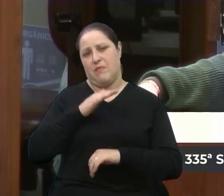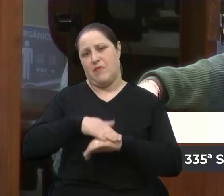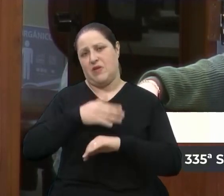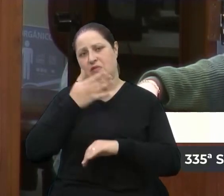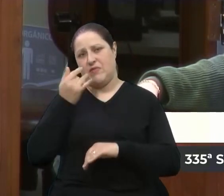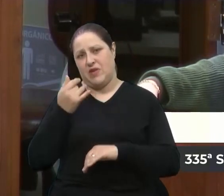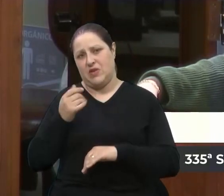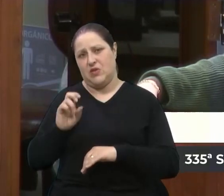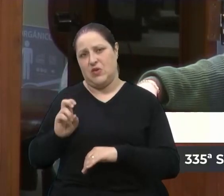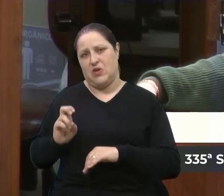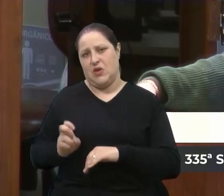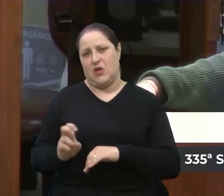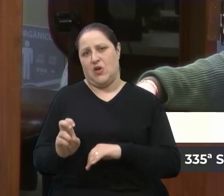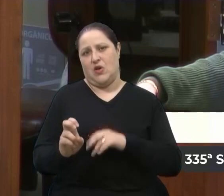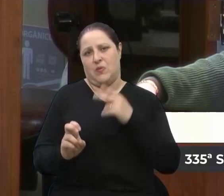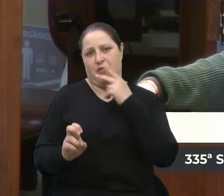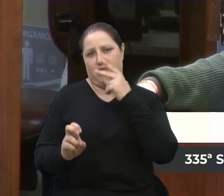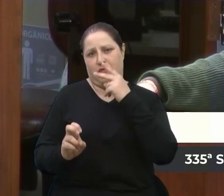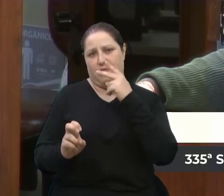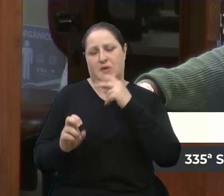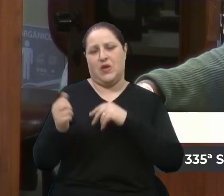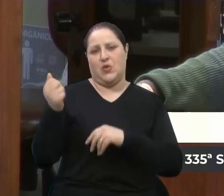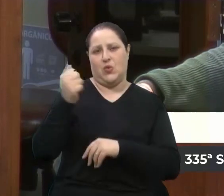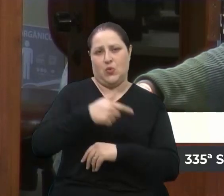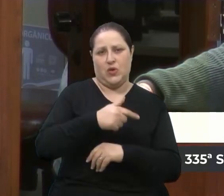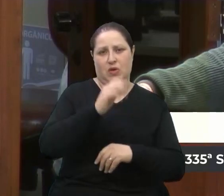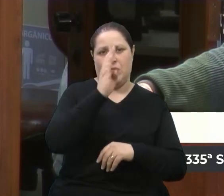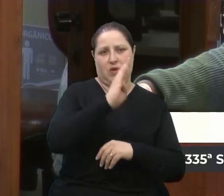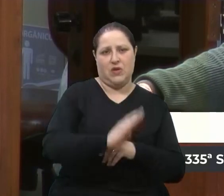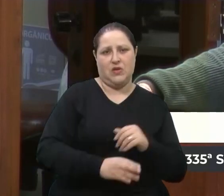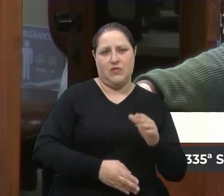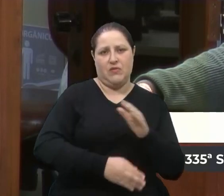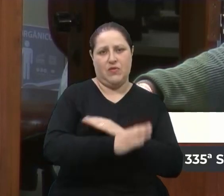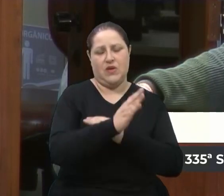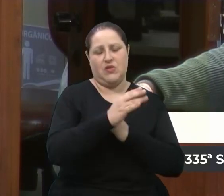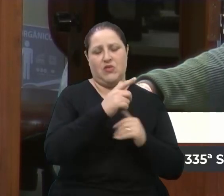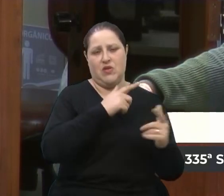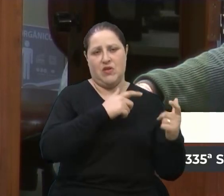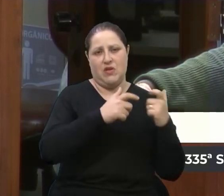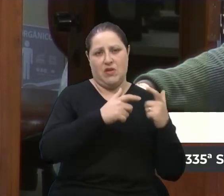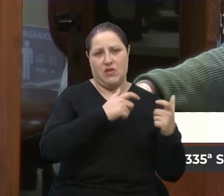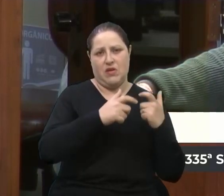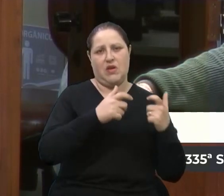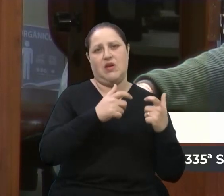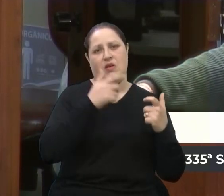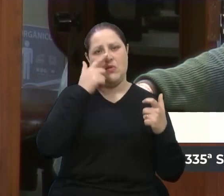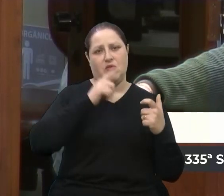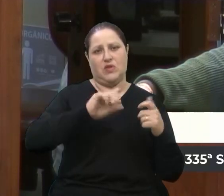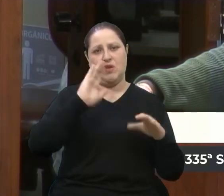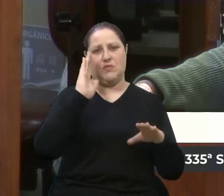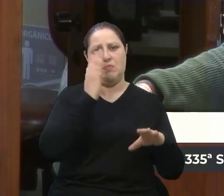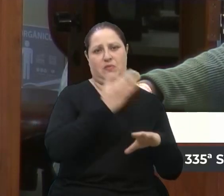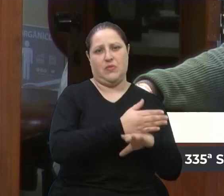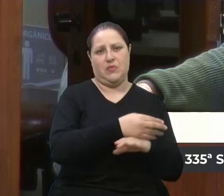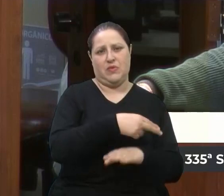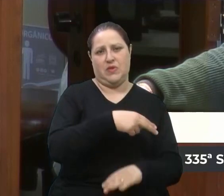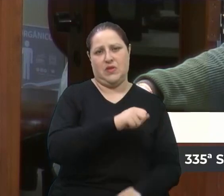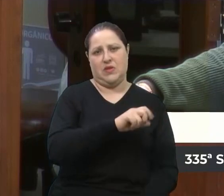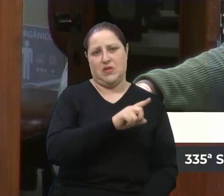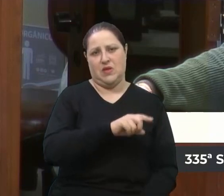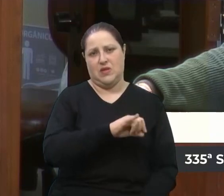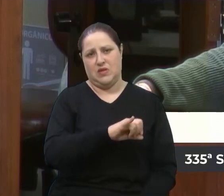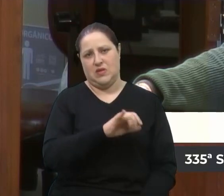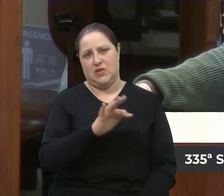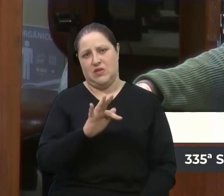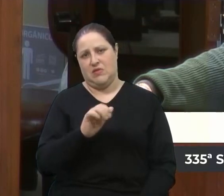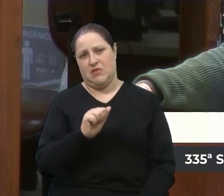cobra fumar do que o Brasil ir para a guerra e ganhar, né, do nazifascismo. E foi o que aconteceu. E por